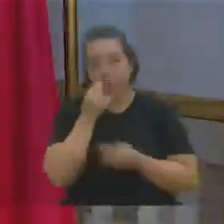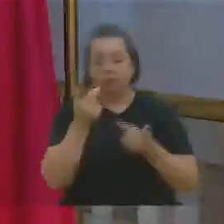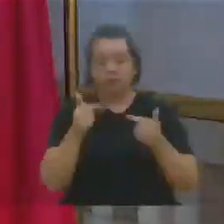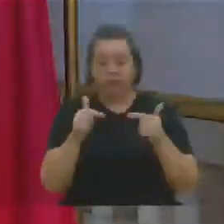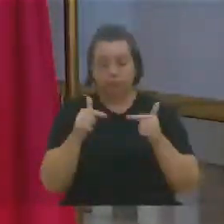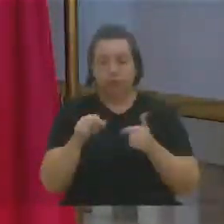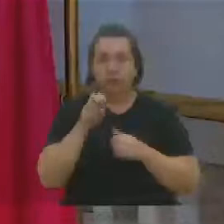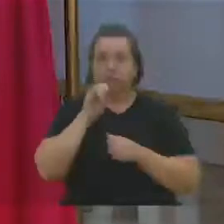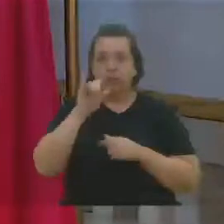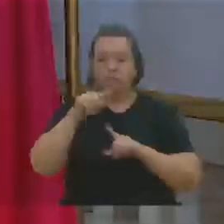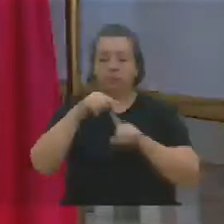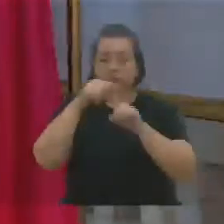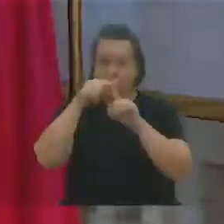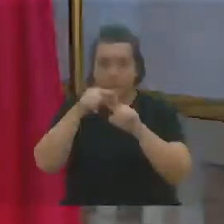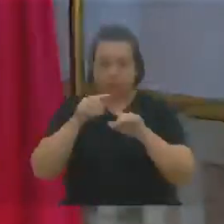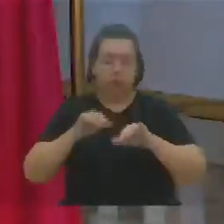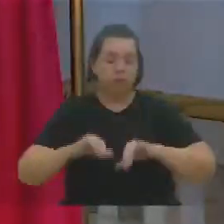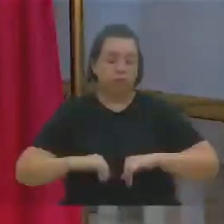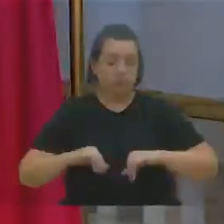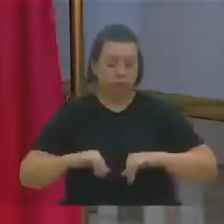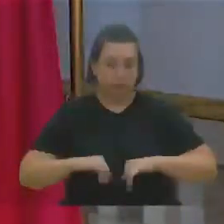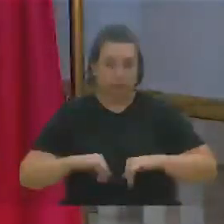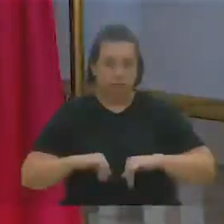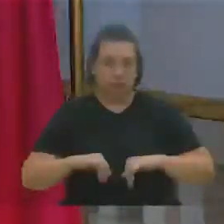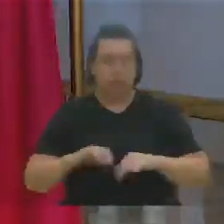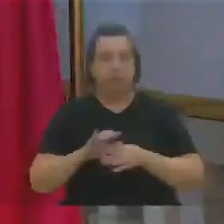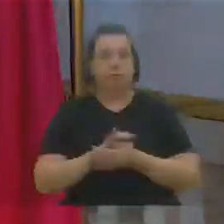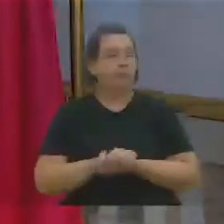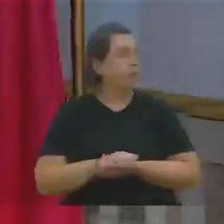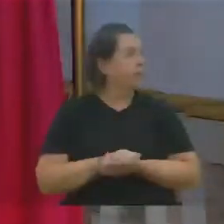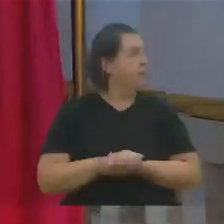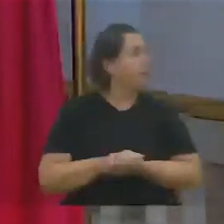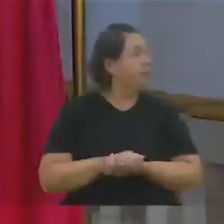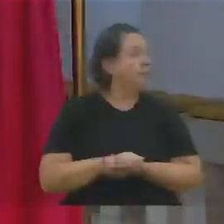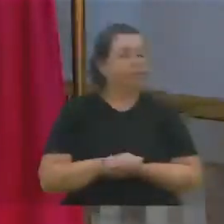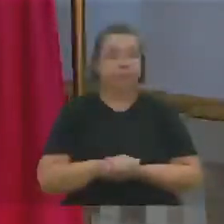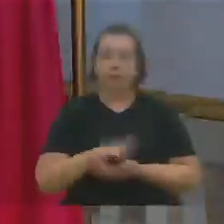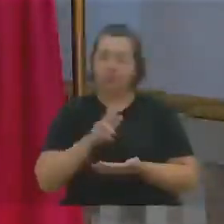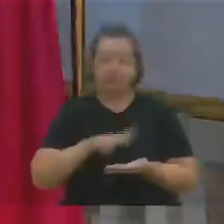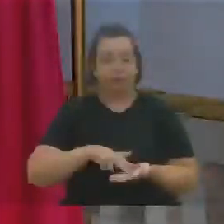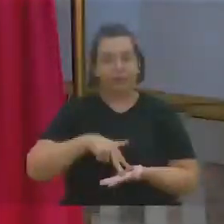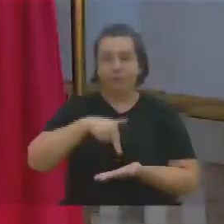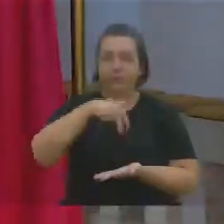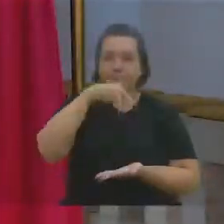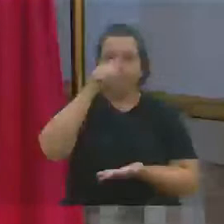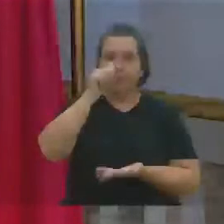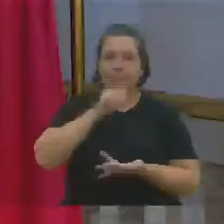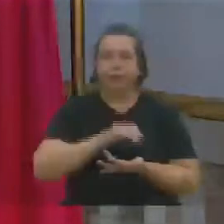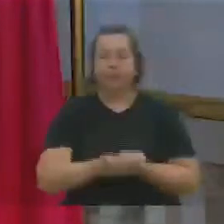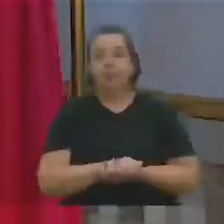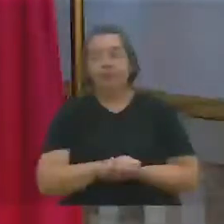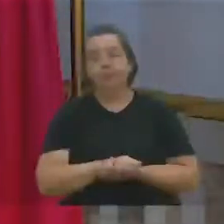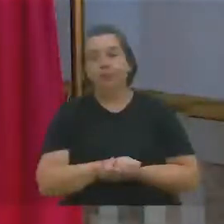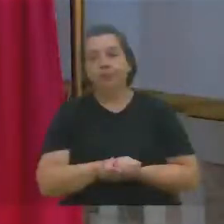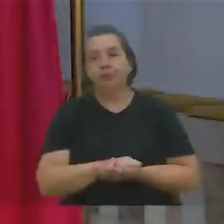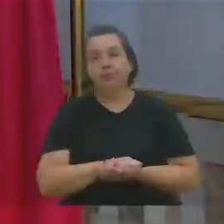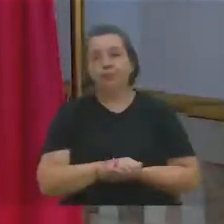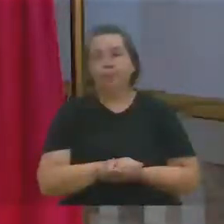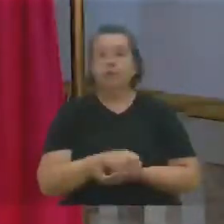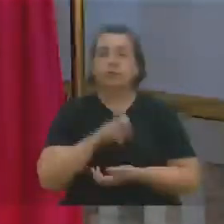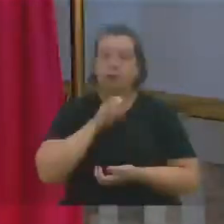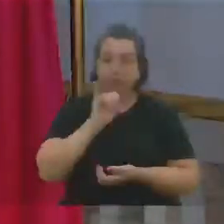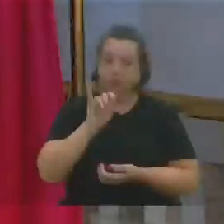cruz, pelo sofrimento, a ressurreição sem ter